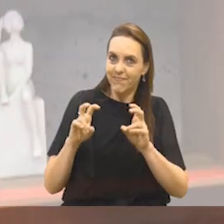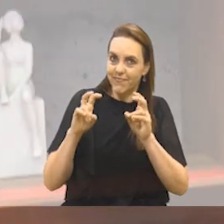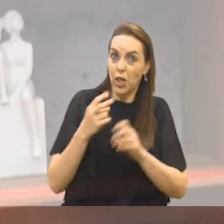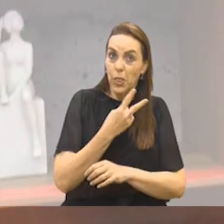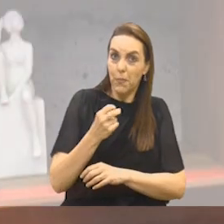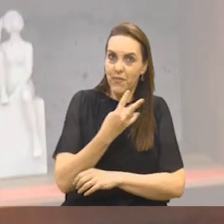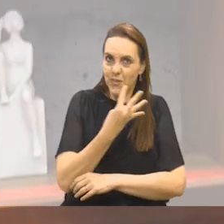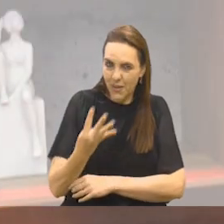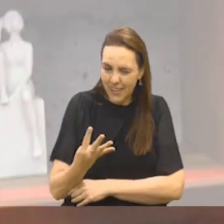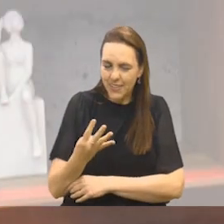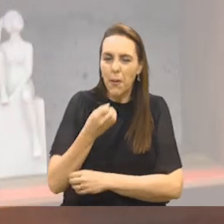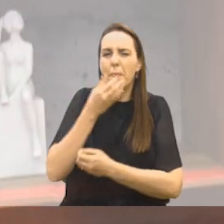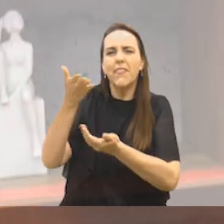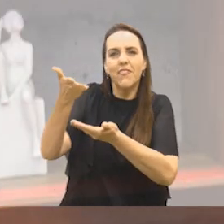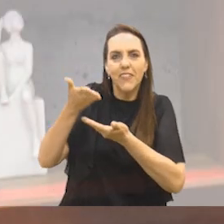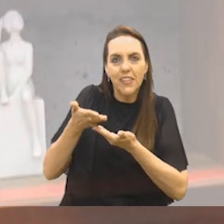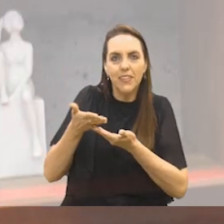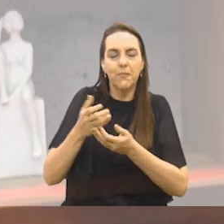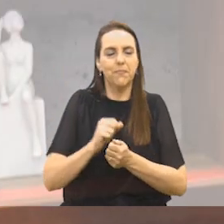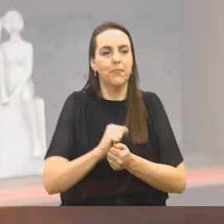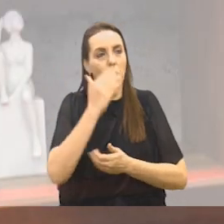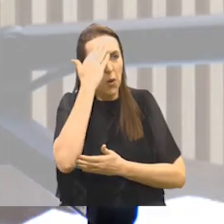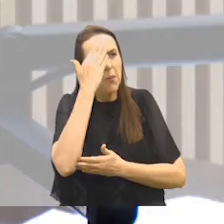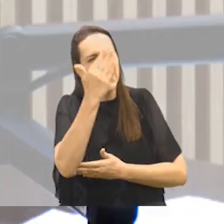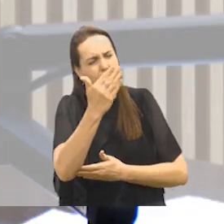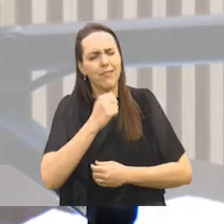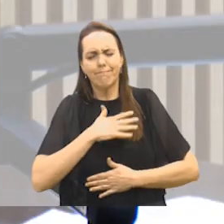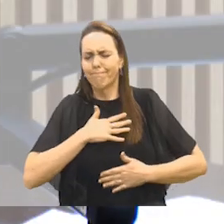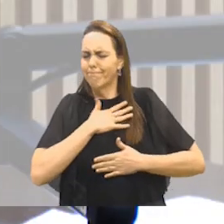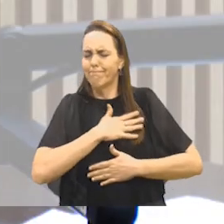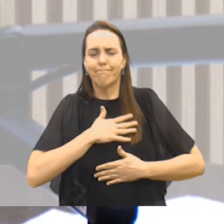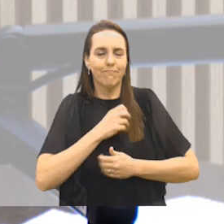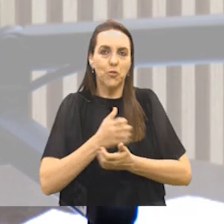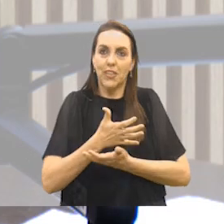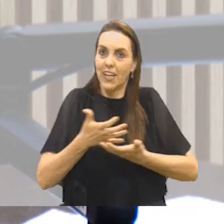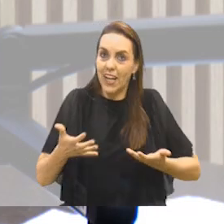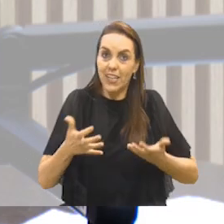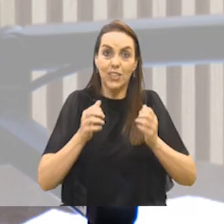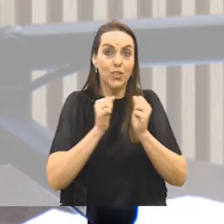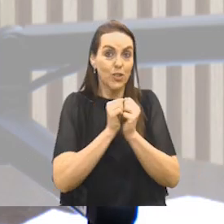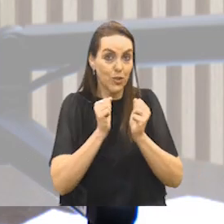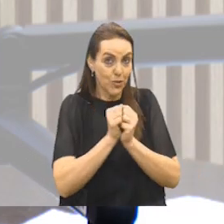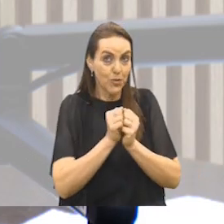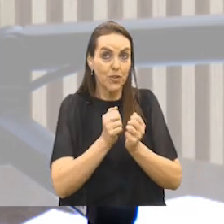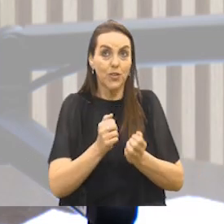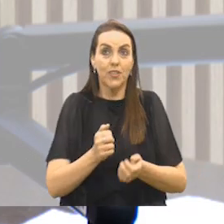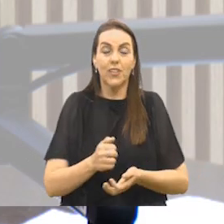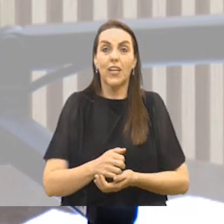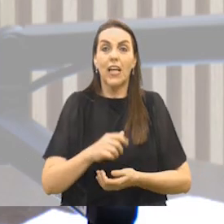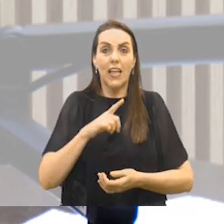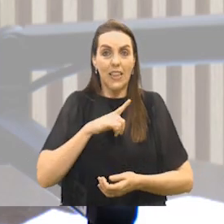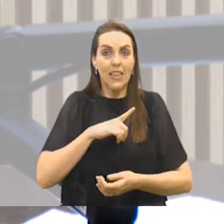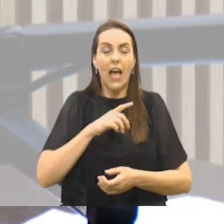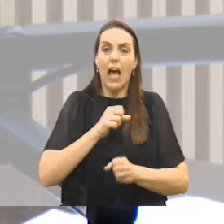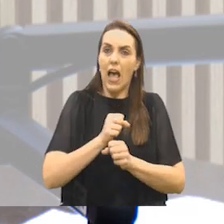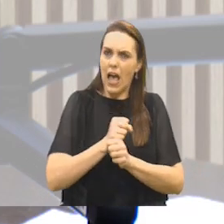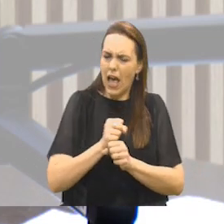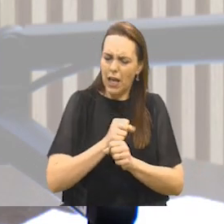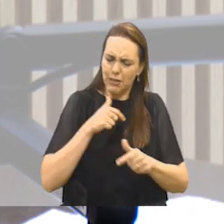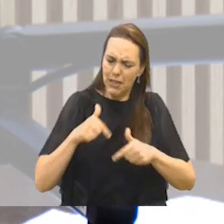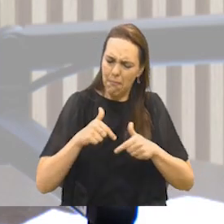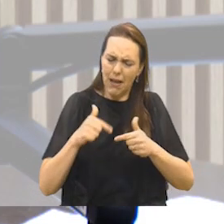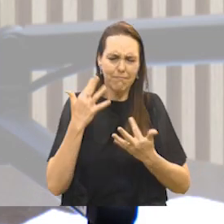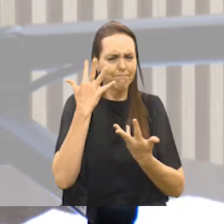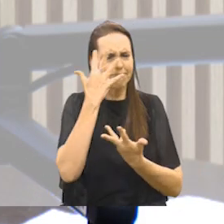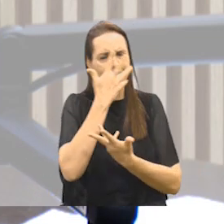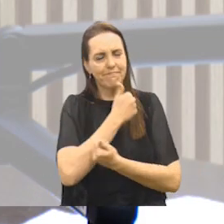de 2024. Seja muito bem-vinda. Obrigada, Rafa. É um prazer imenso estar aqui contigo para fechar, né, todo